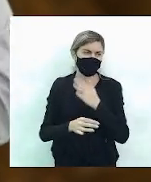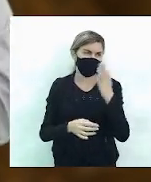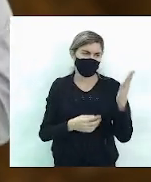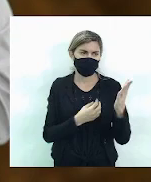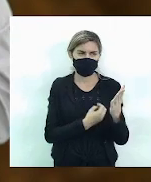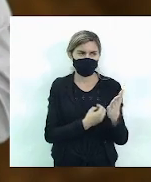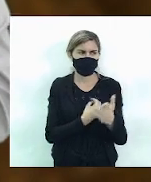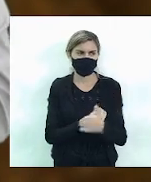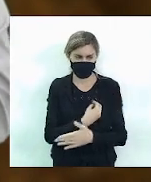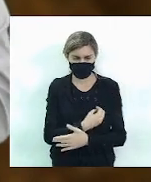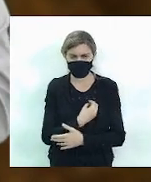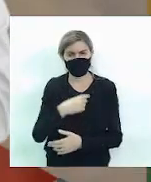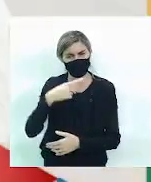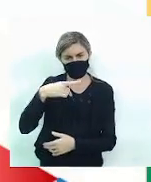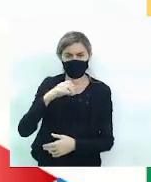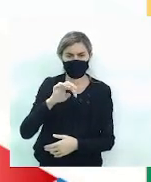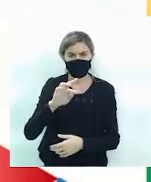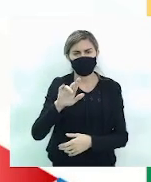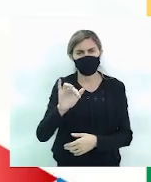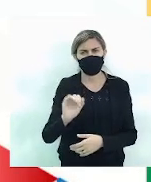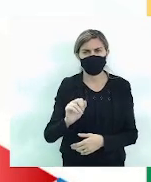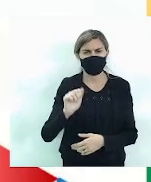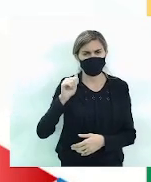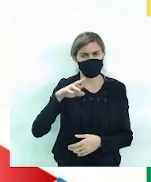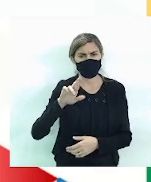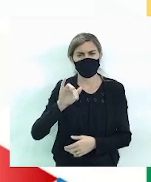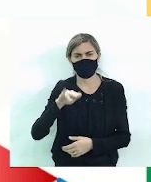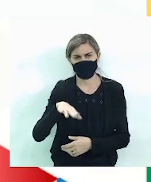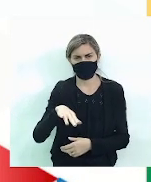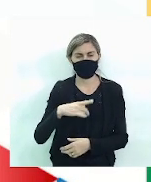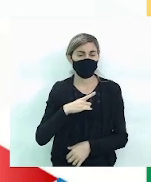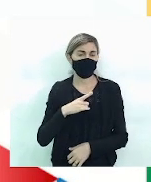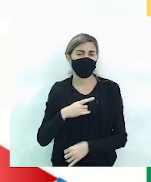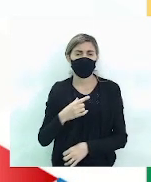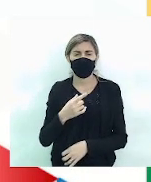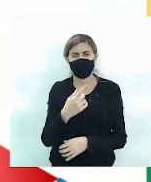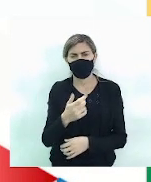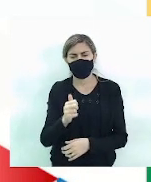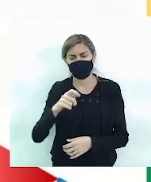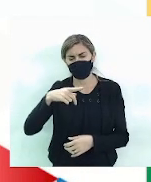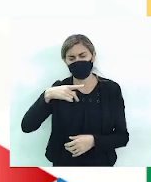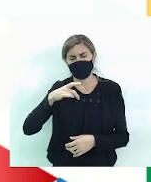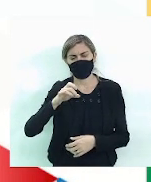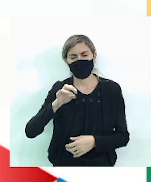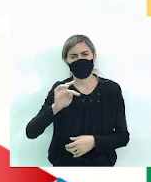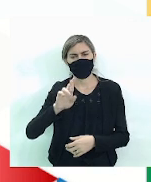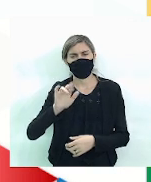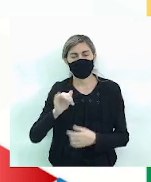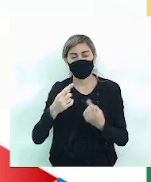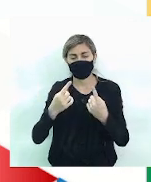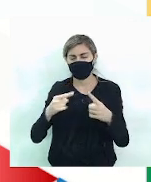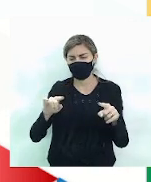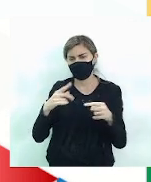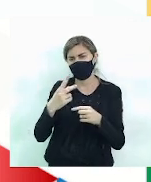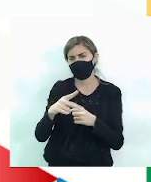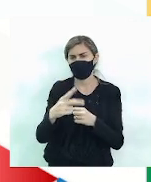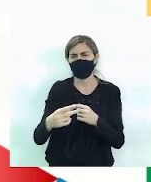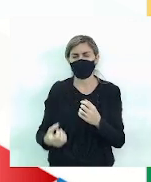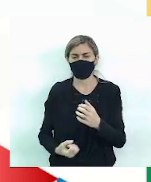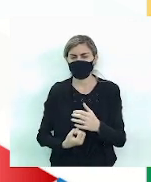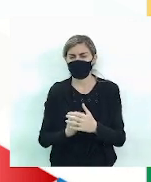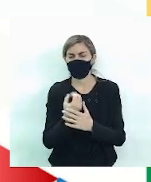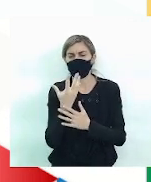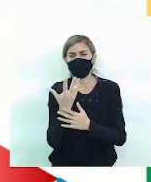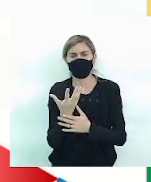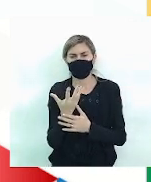vida de Petrúcio Amorim, o que é que acontece? Petrúcio Amorim, músicas deles vêm surgindo muito